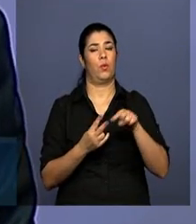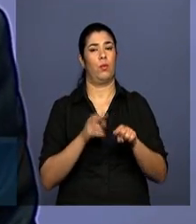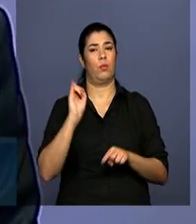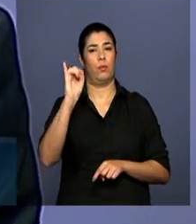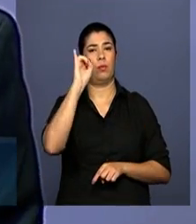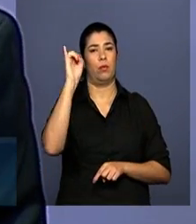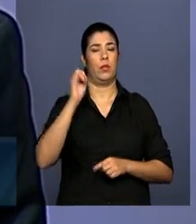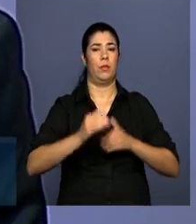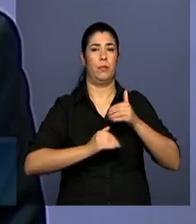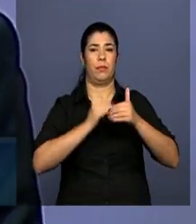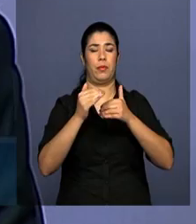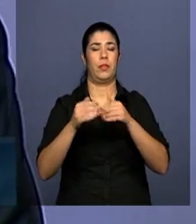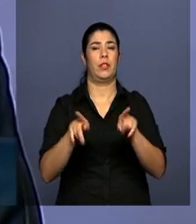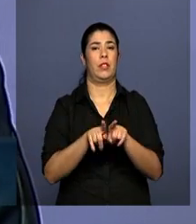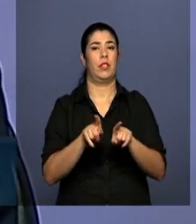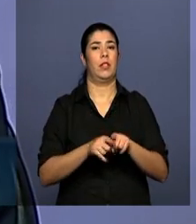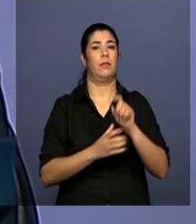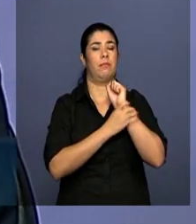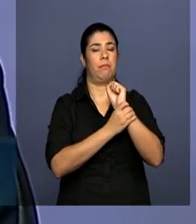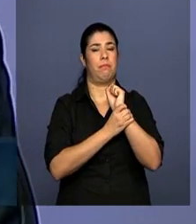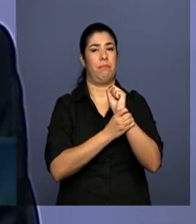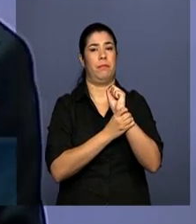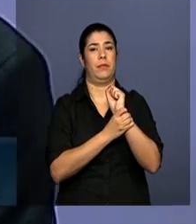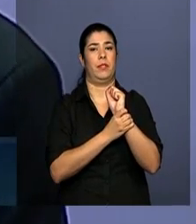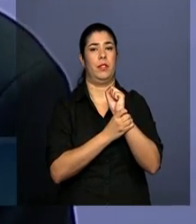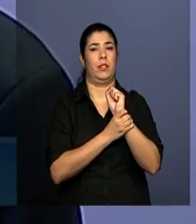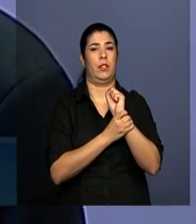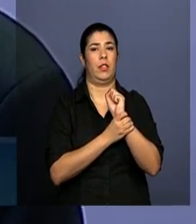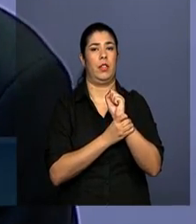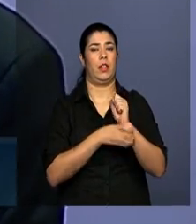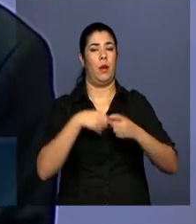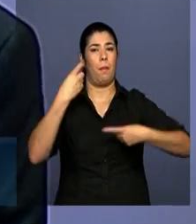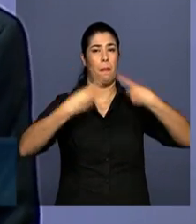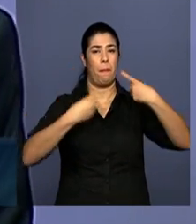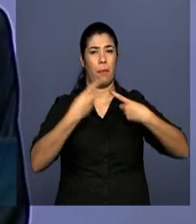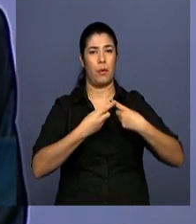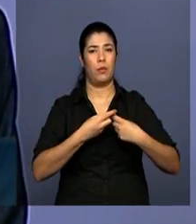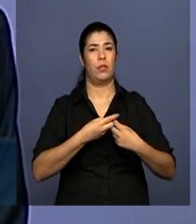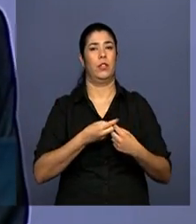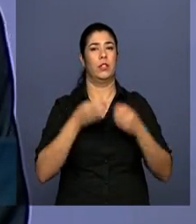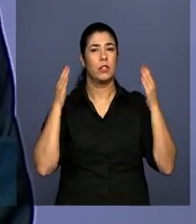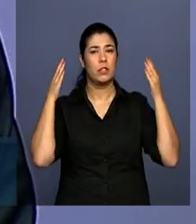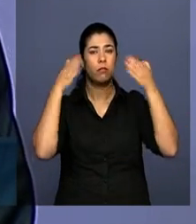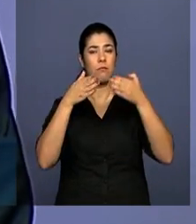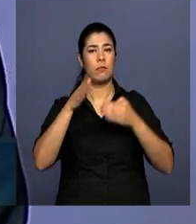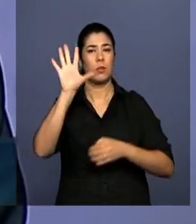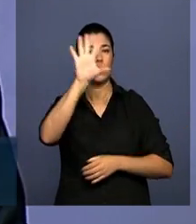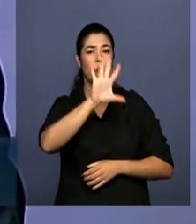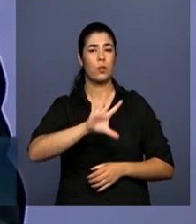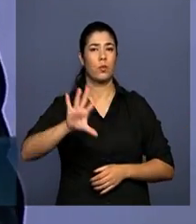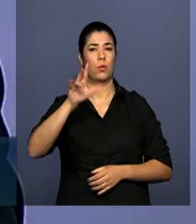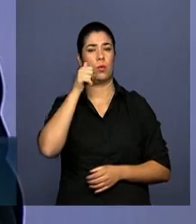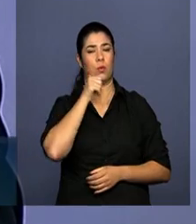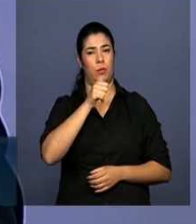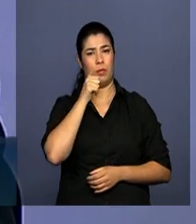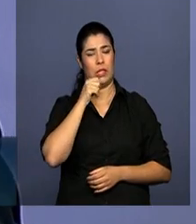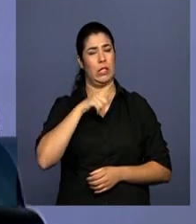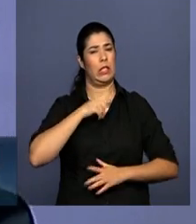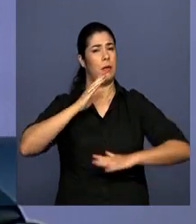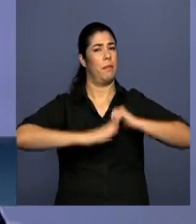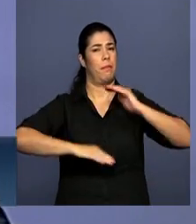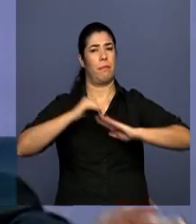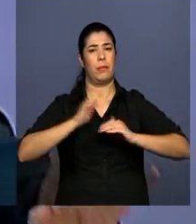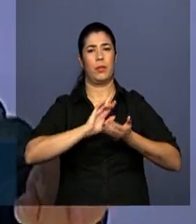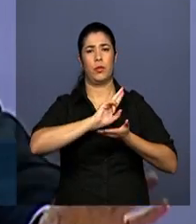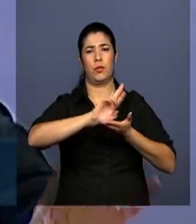movimentos para a garantia da política de atenção integral à saúde das mulheres. Nós temos feito muitas ações, Né?